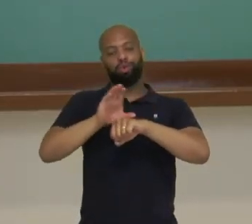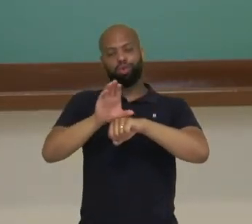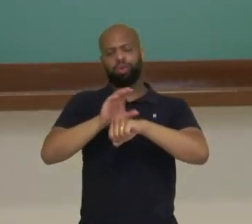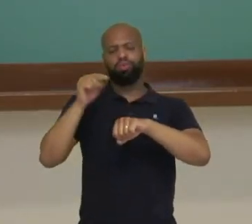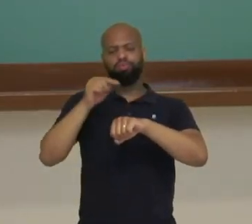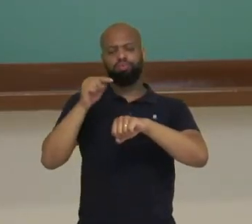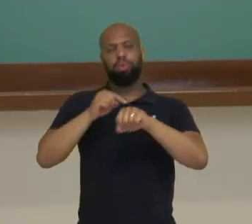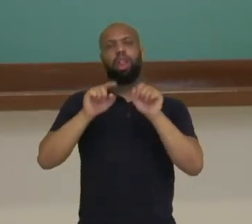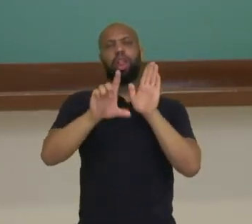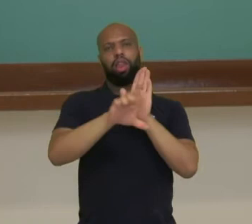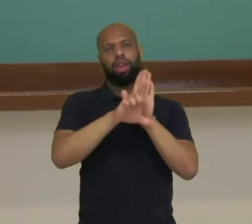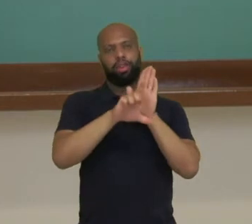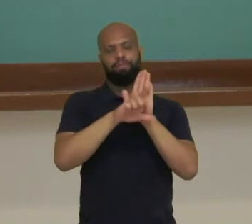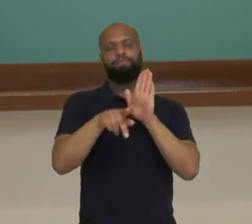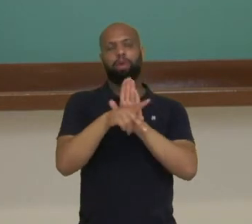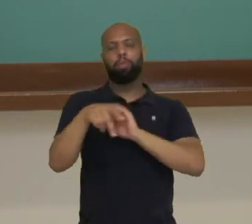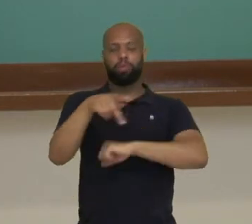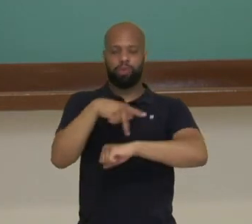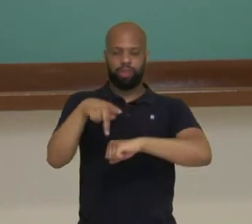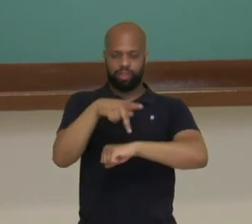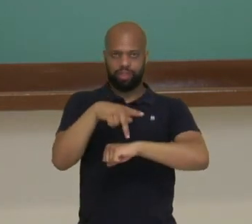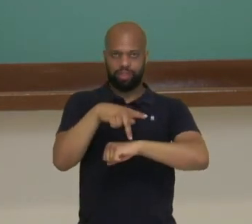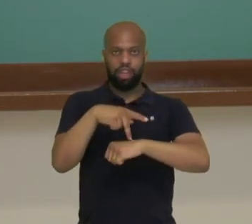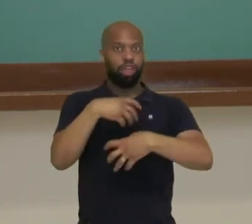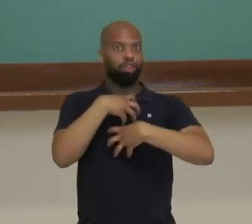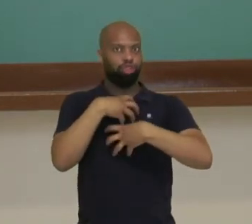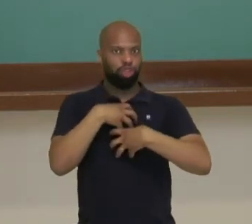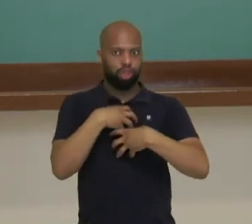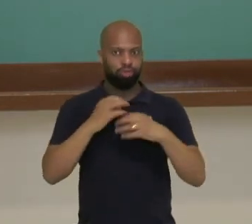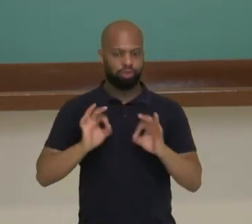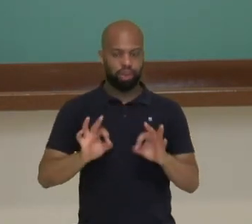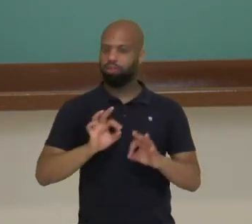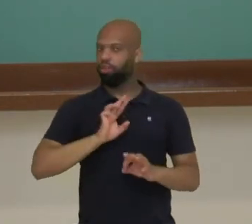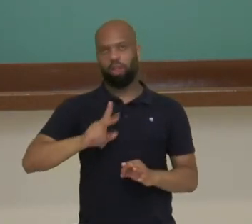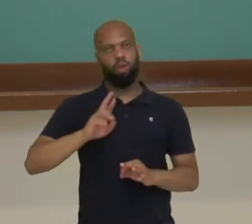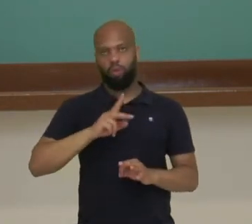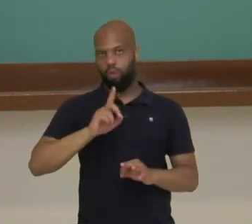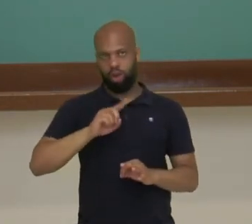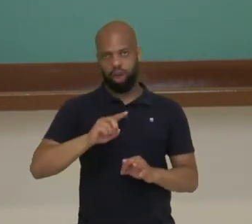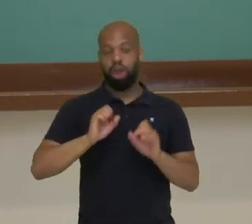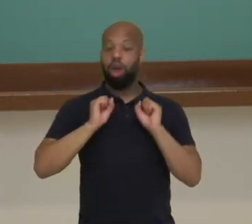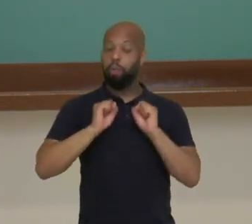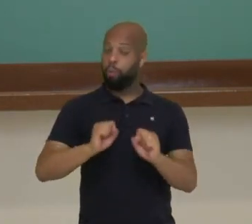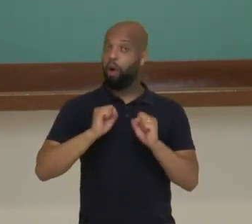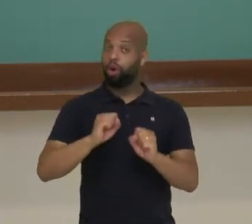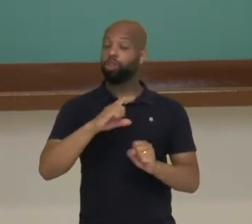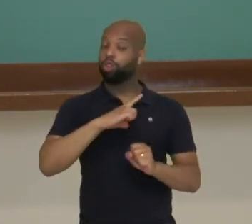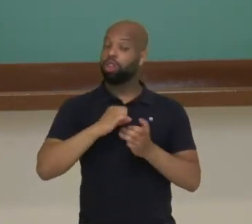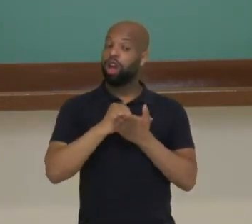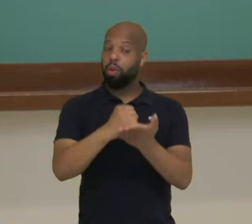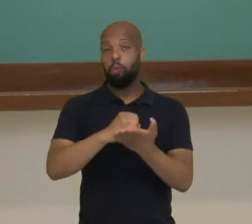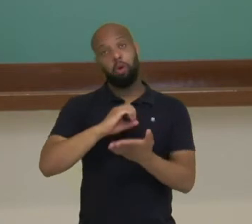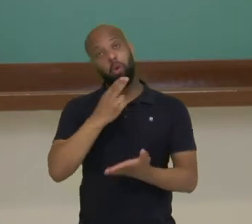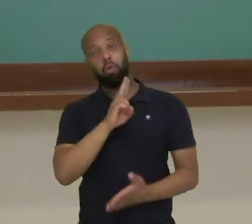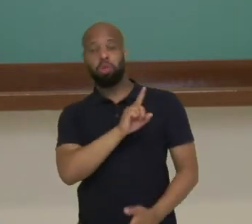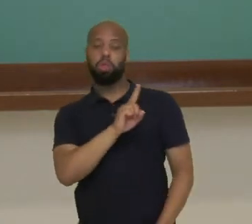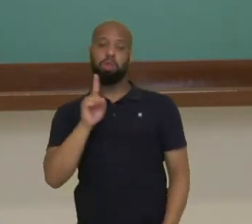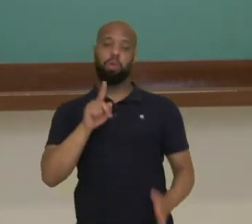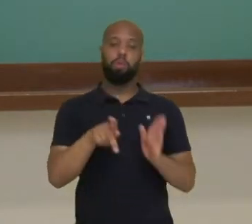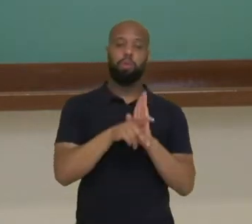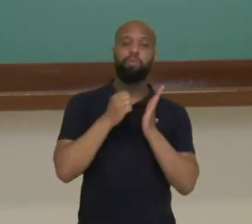nação, por meios não convencionais, pode ou não contar com o apoio